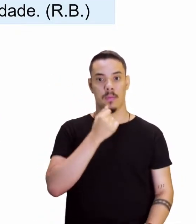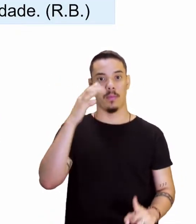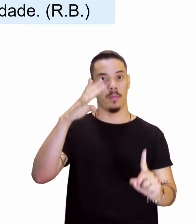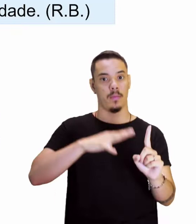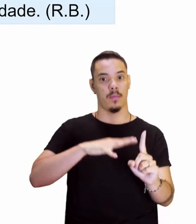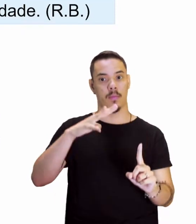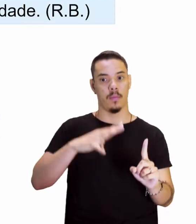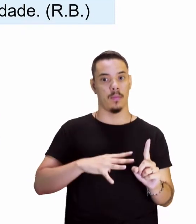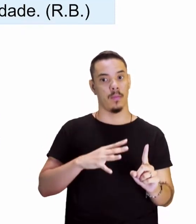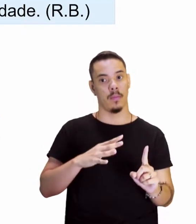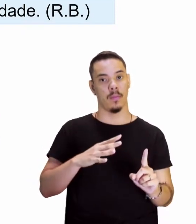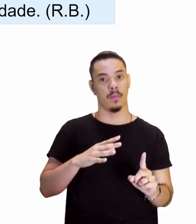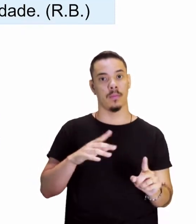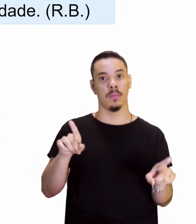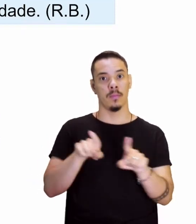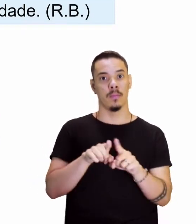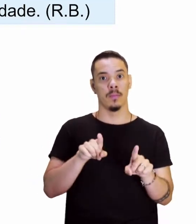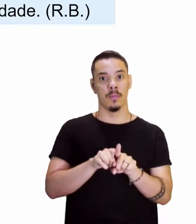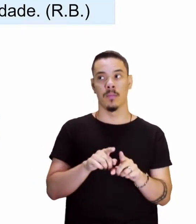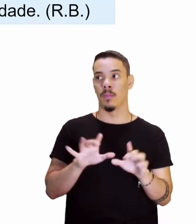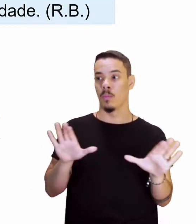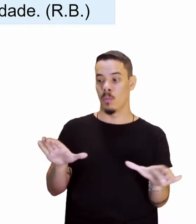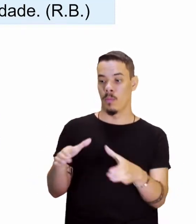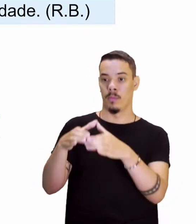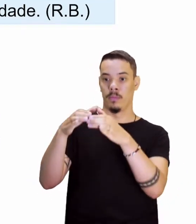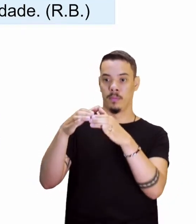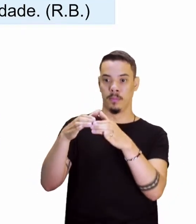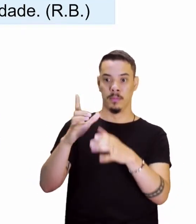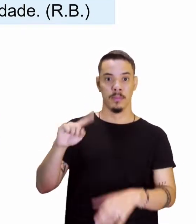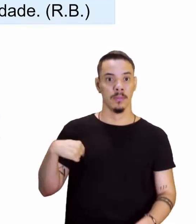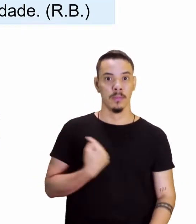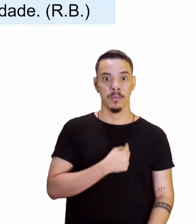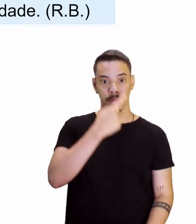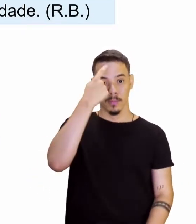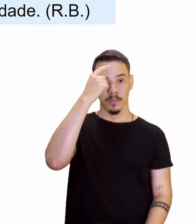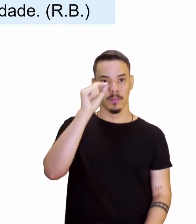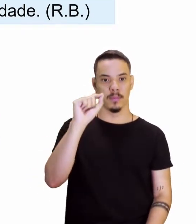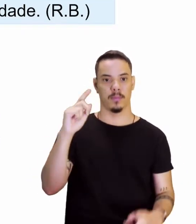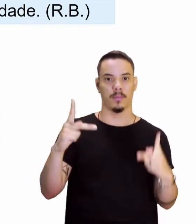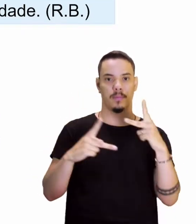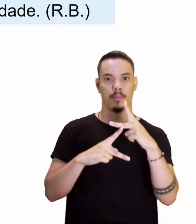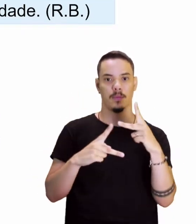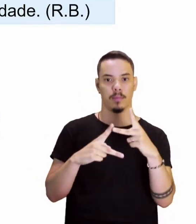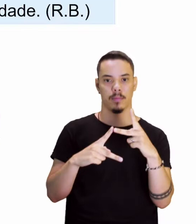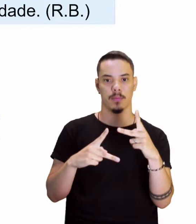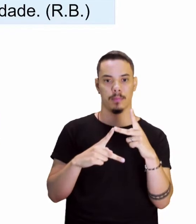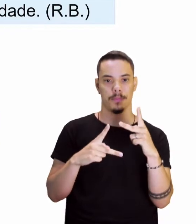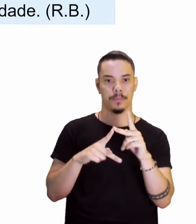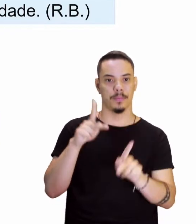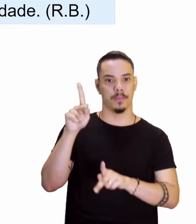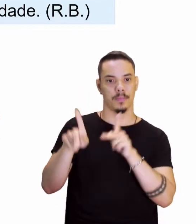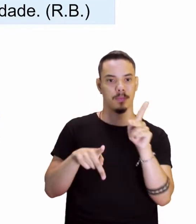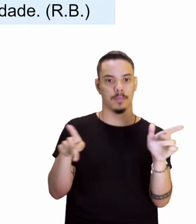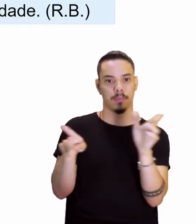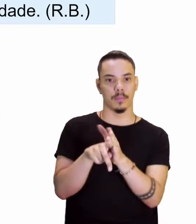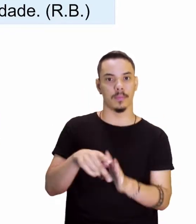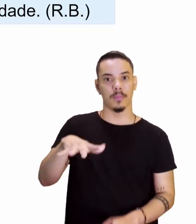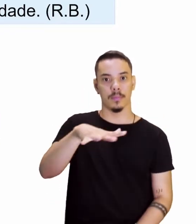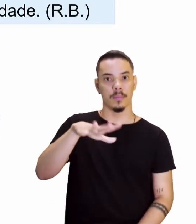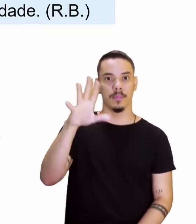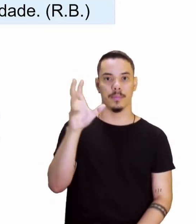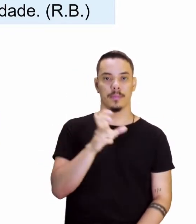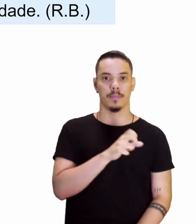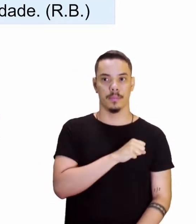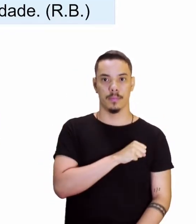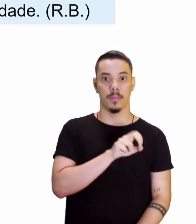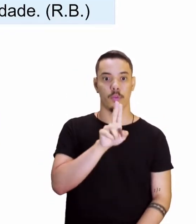divinizava outrora a mocidade. O que nós temos aqui? A preposição pelos. Aqui, ó, do amor. Olha só